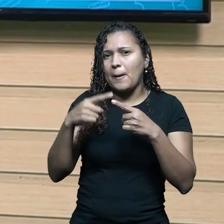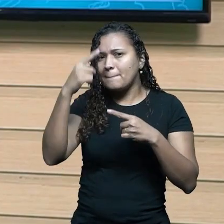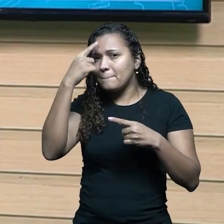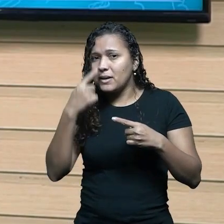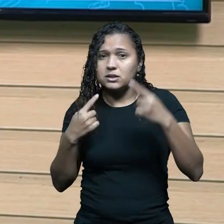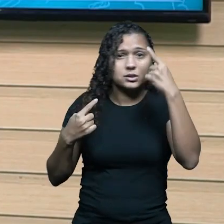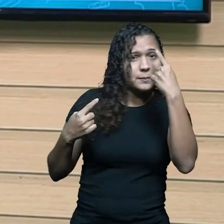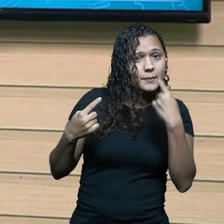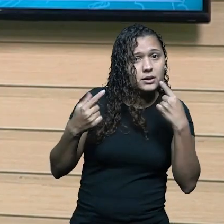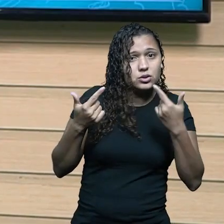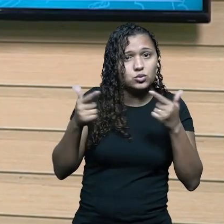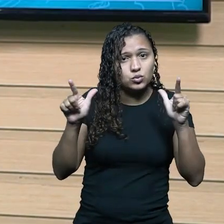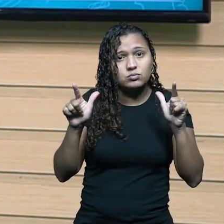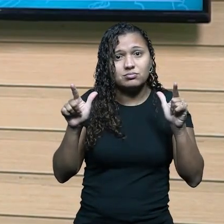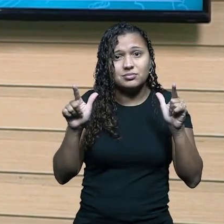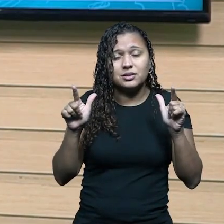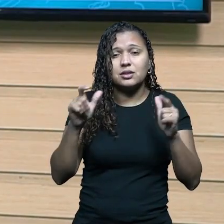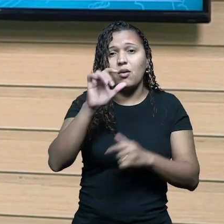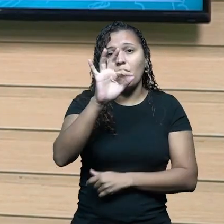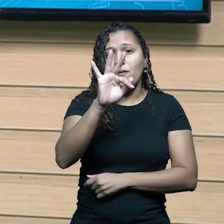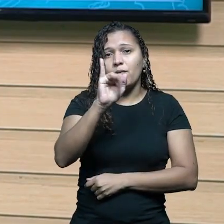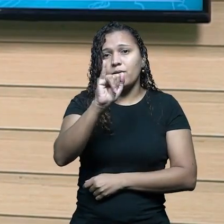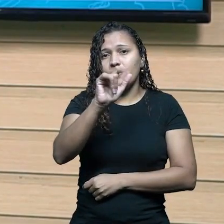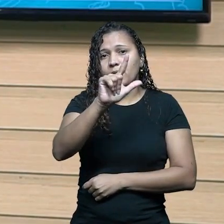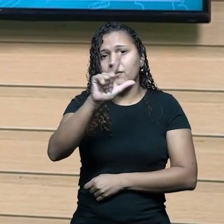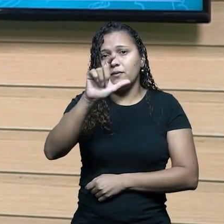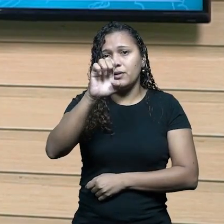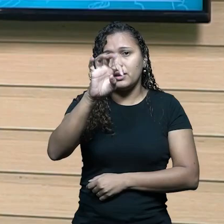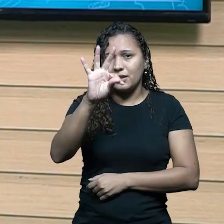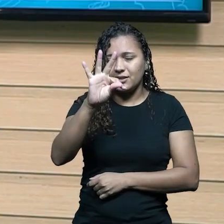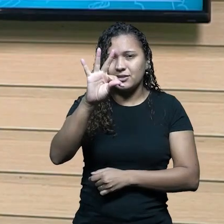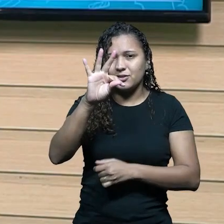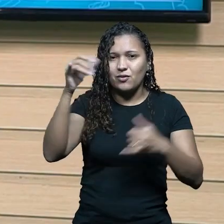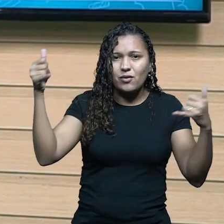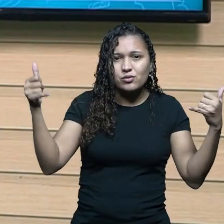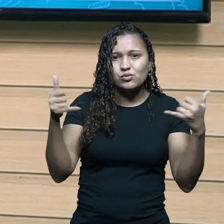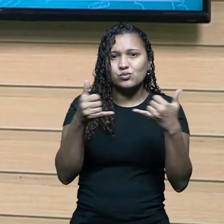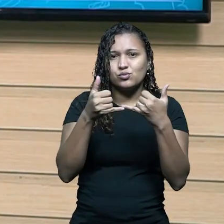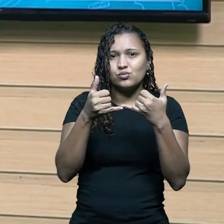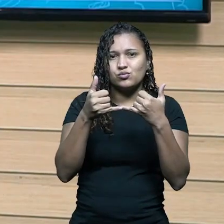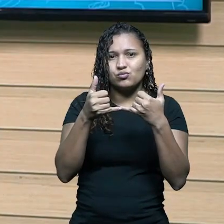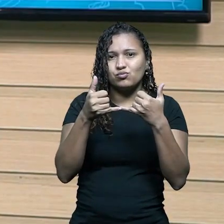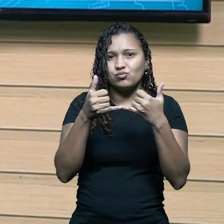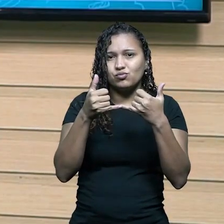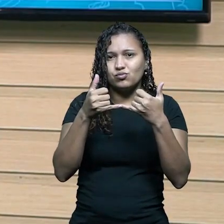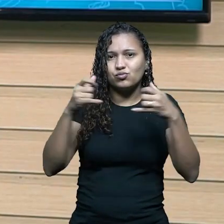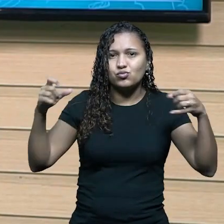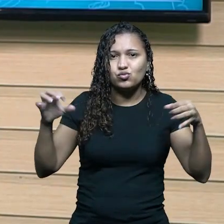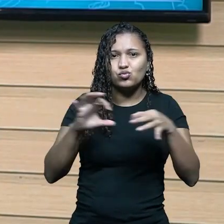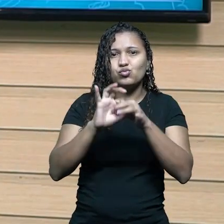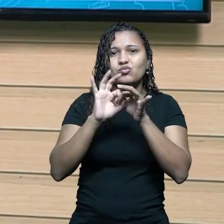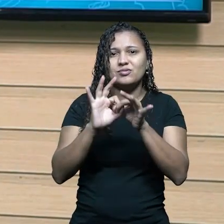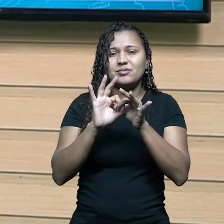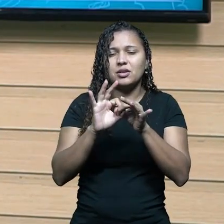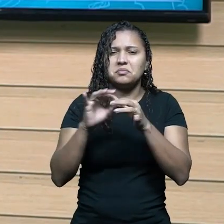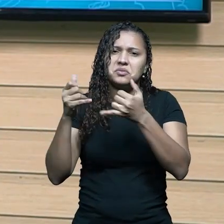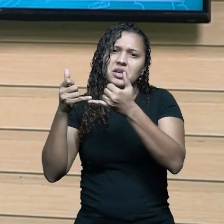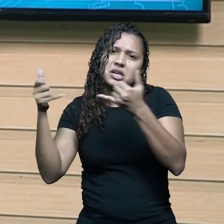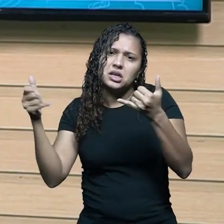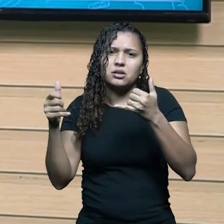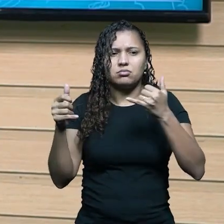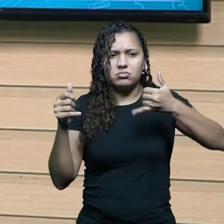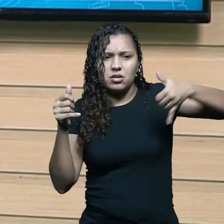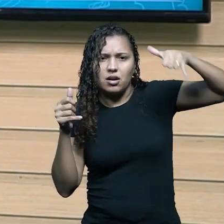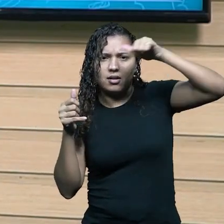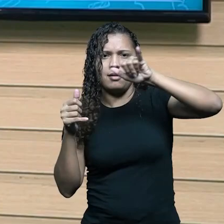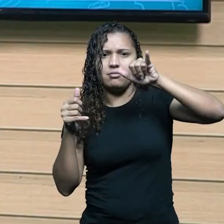figuras, tá? É o fillet. Ele vai fazer esta junção entre essas duas figuras, seja arco, linha,